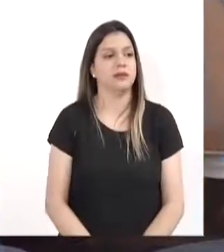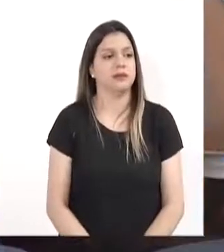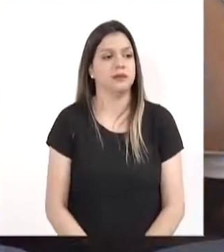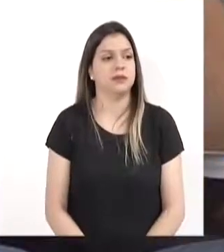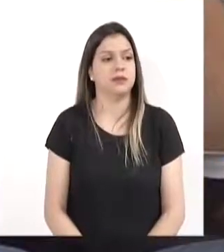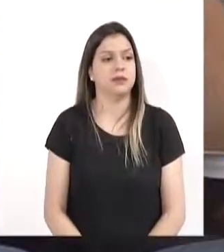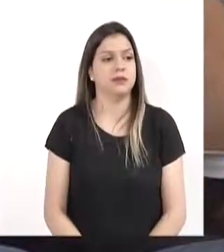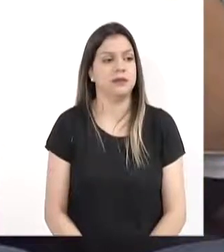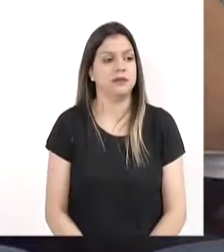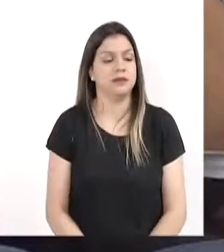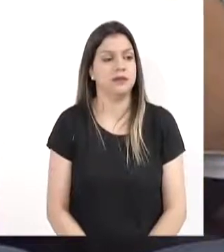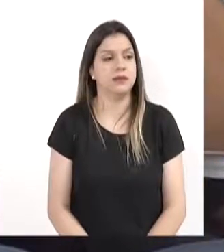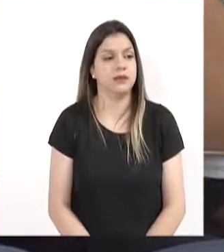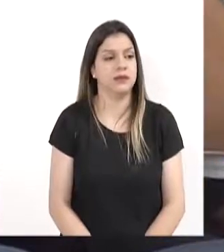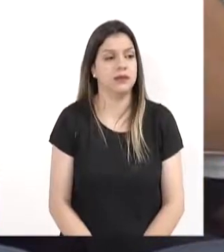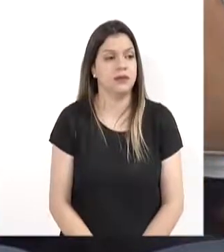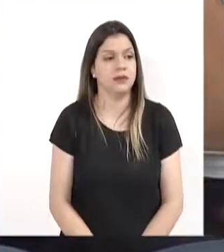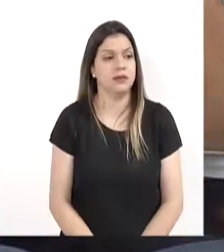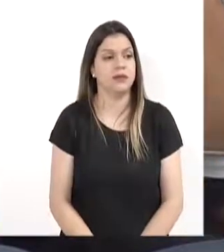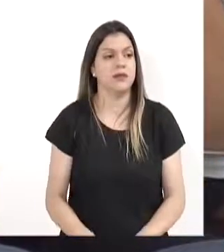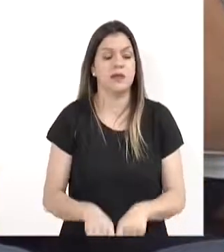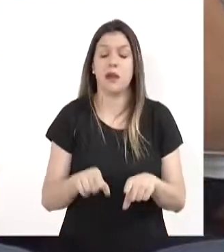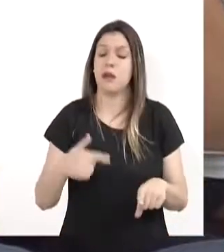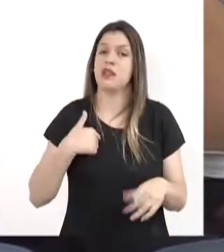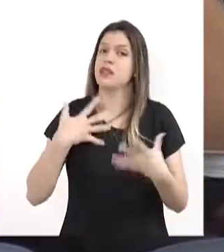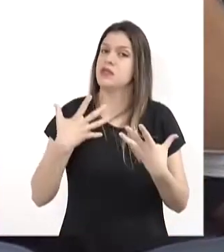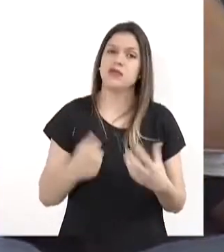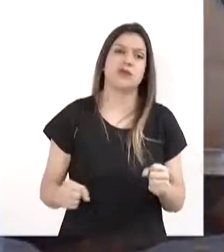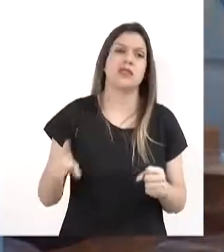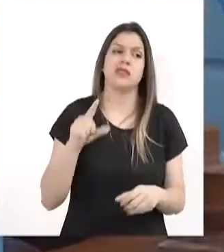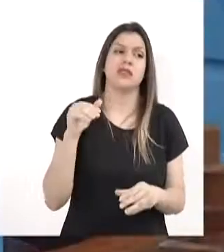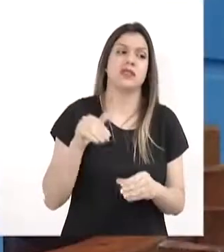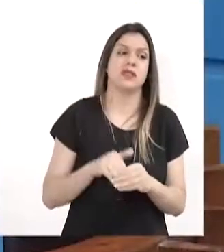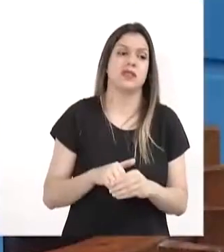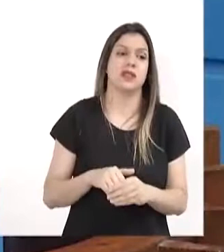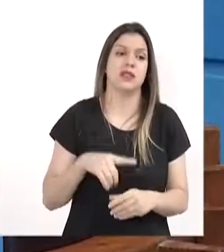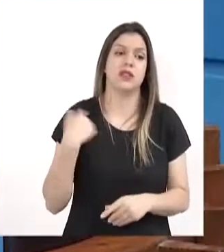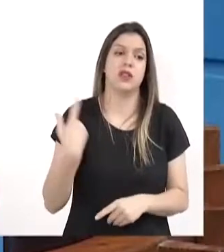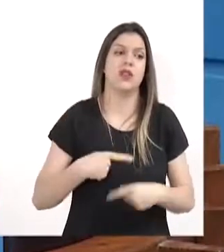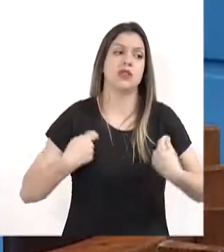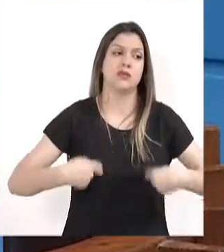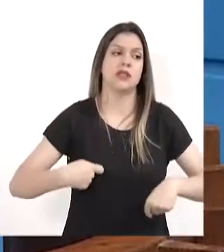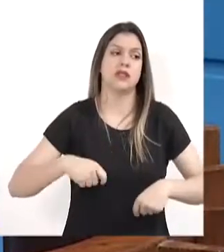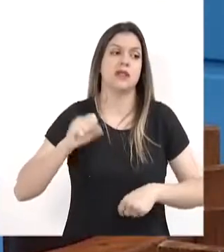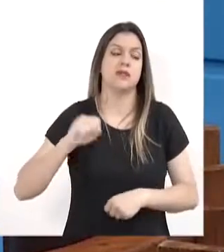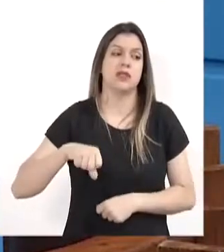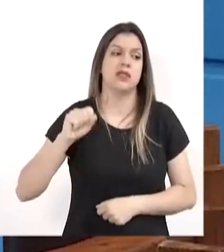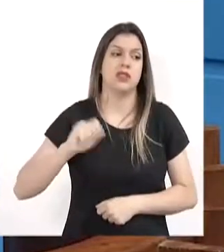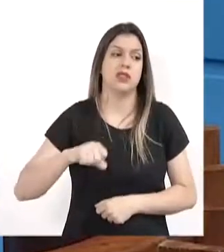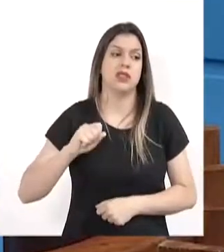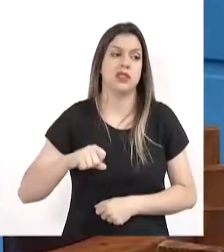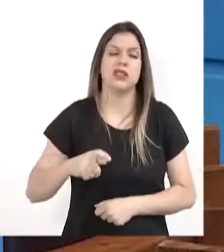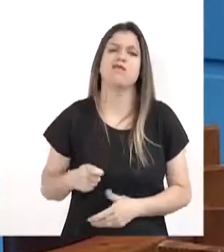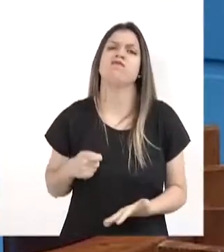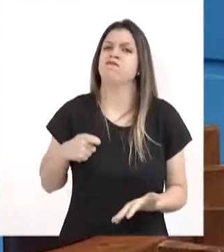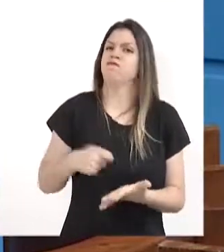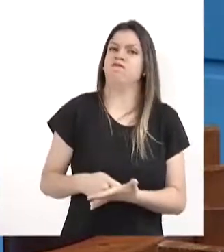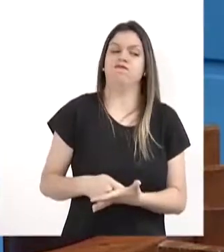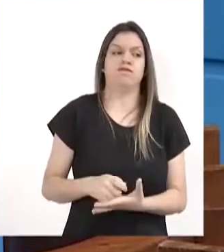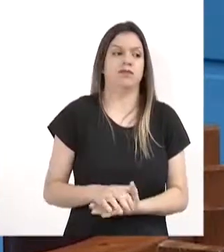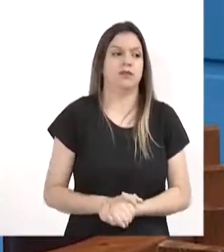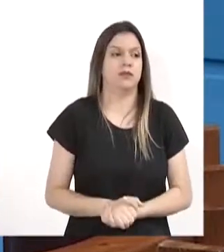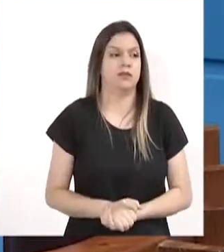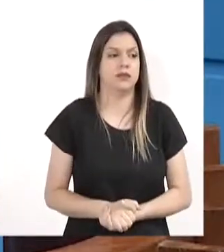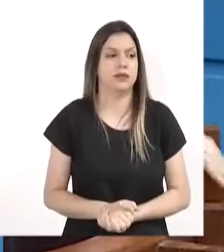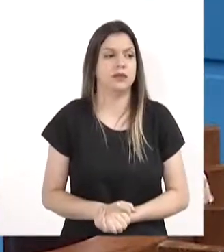parte, não vai ter contribuição. Nós precisamos endurecer... Concederei, apenas para concluir.